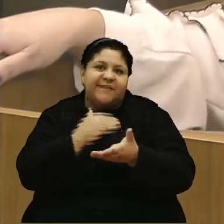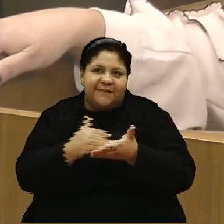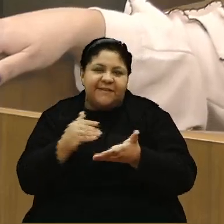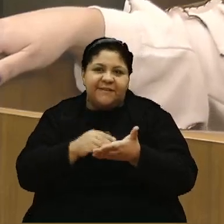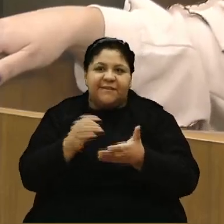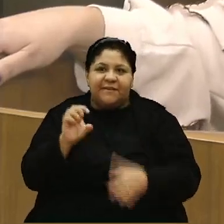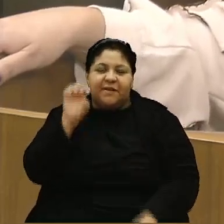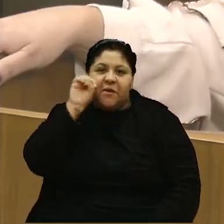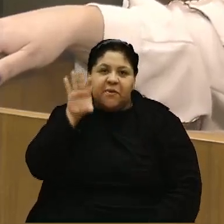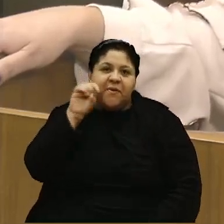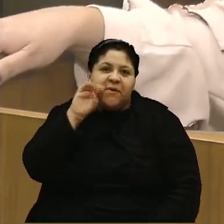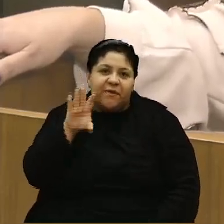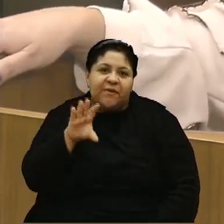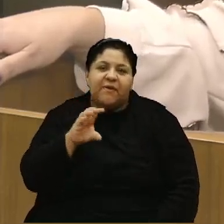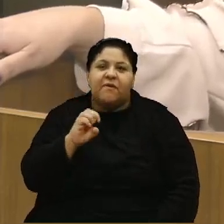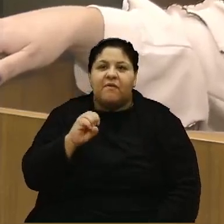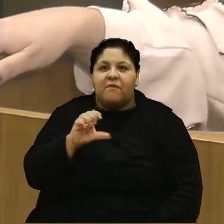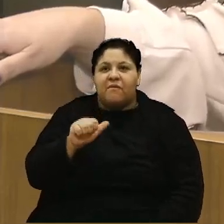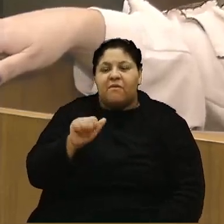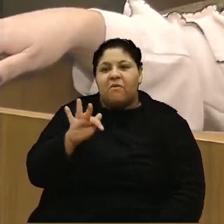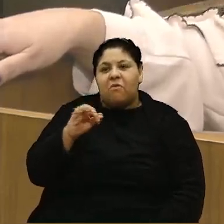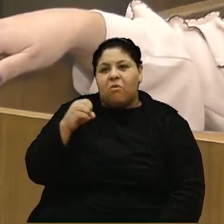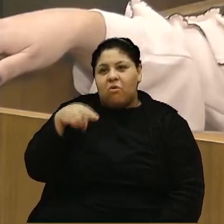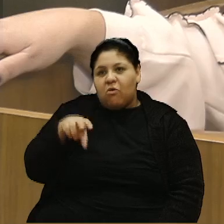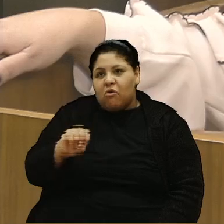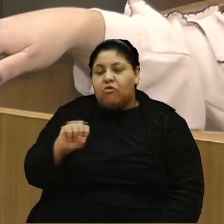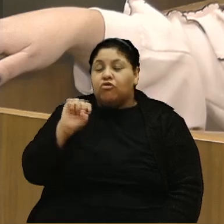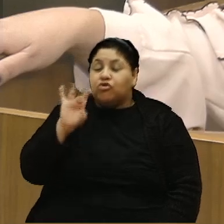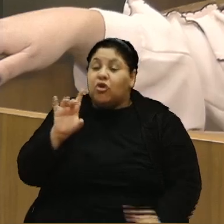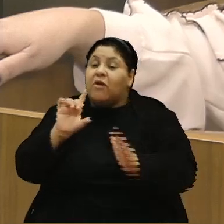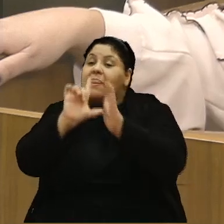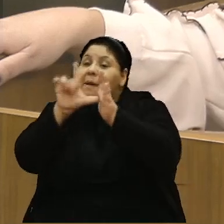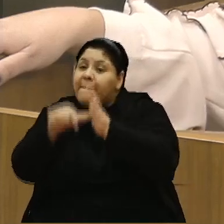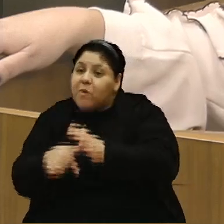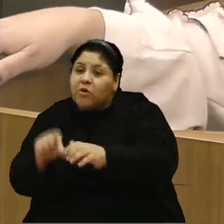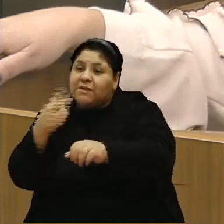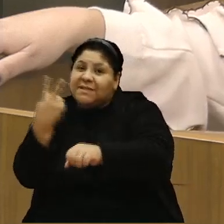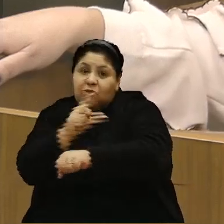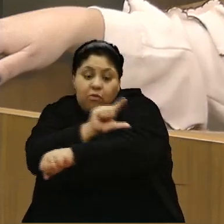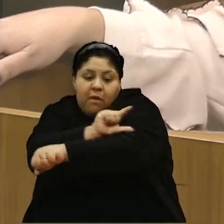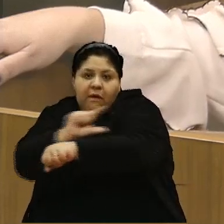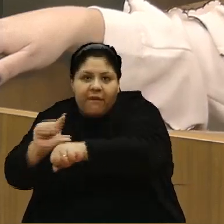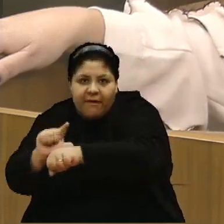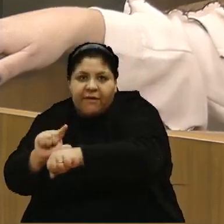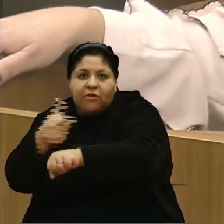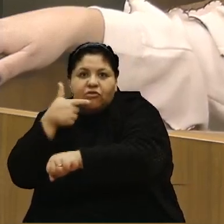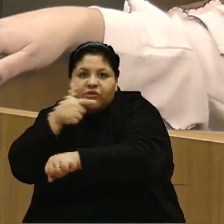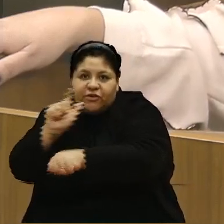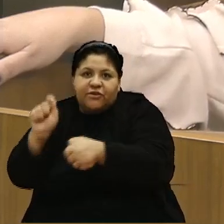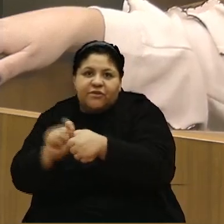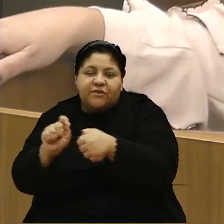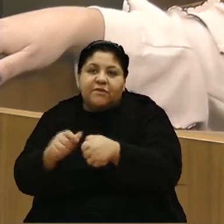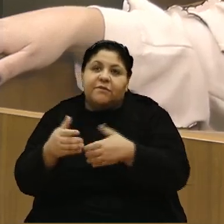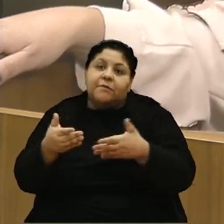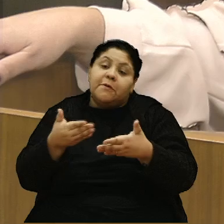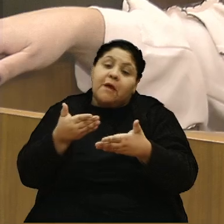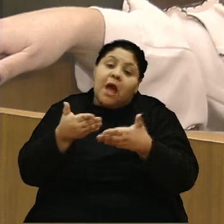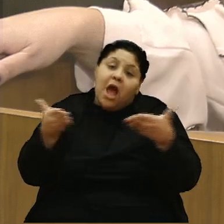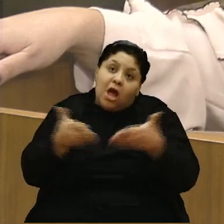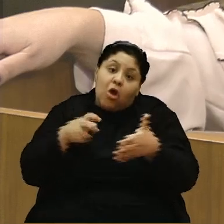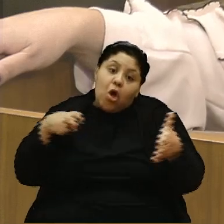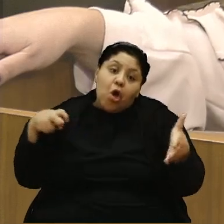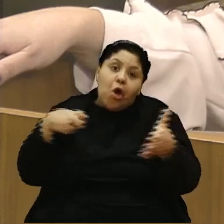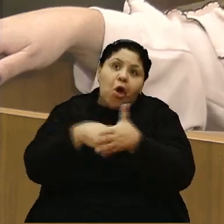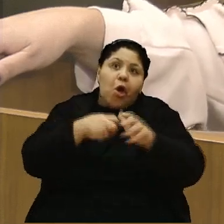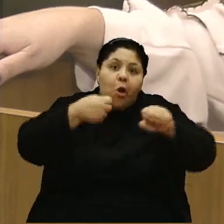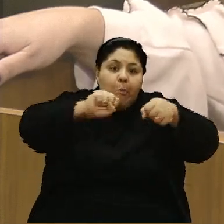Fiuza e do Afonso, que somente após a segunda camada de asfalto é que eles iriam. E enquanto isso, acidentes acontecendo, moto indo para